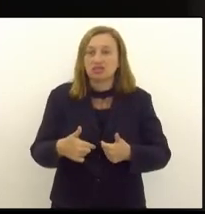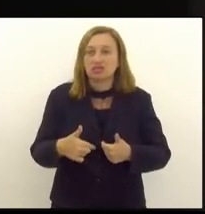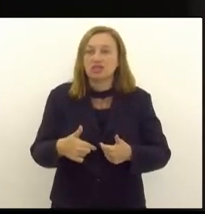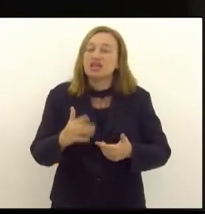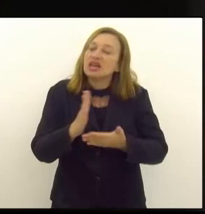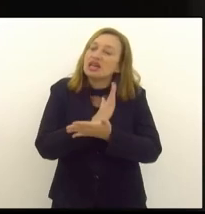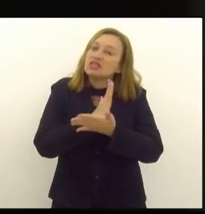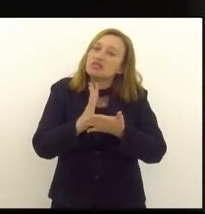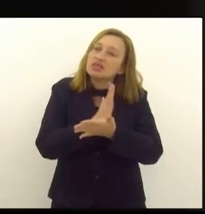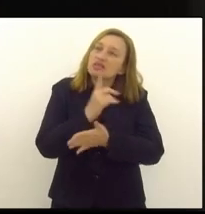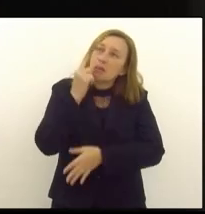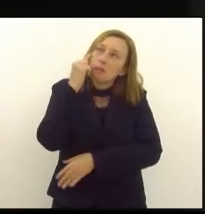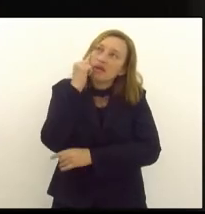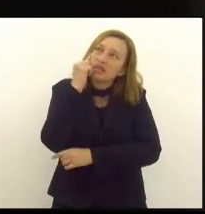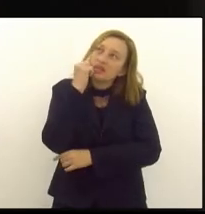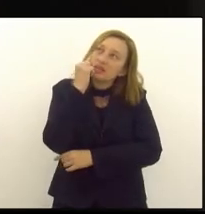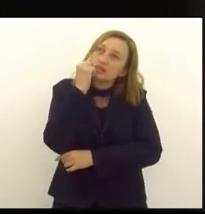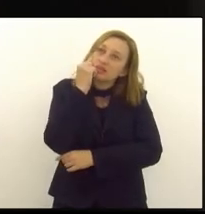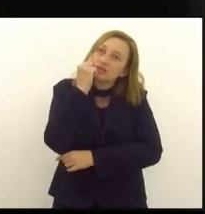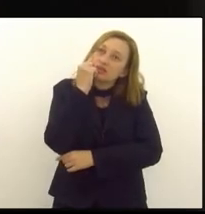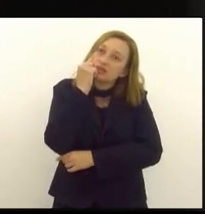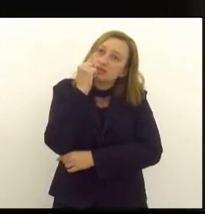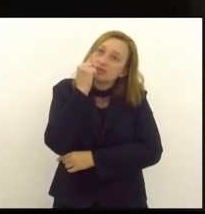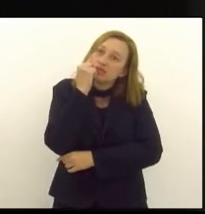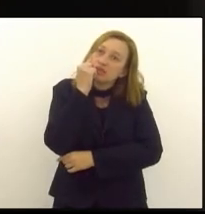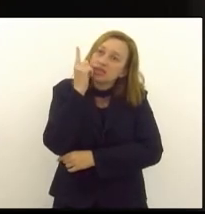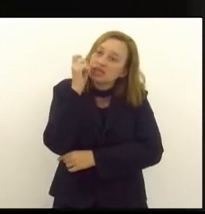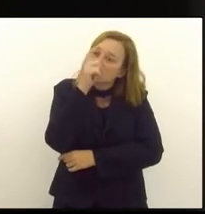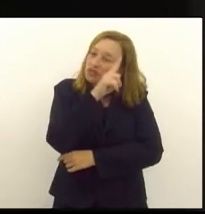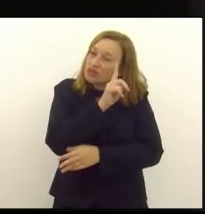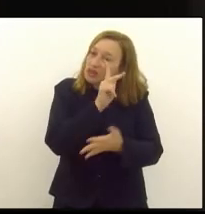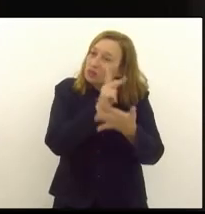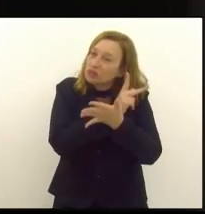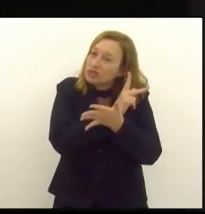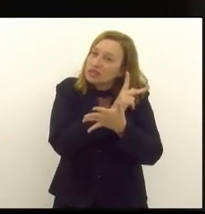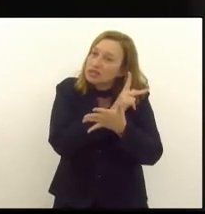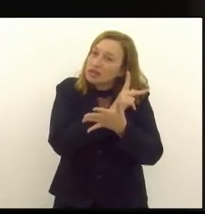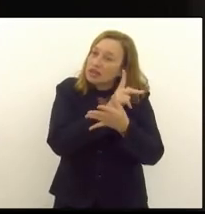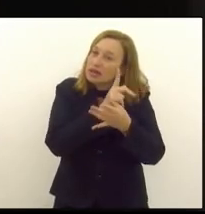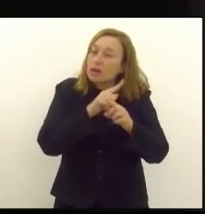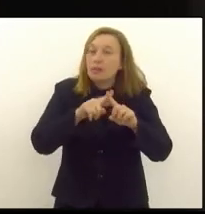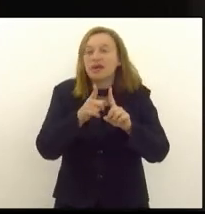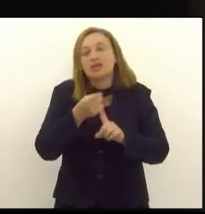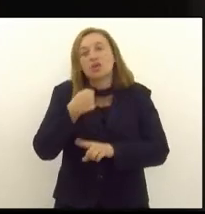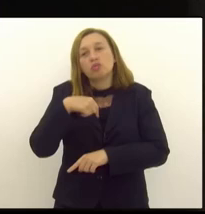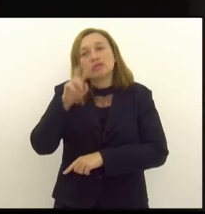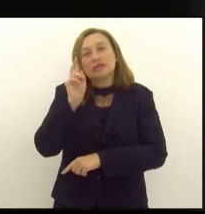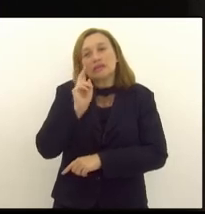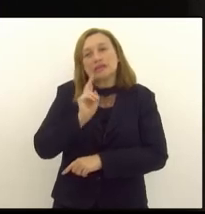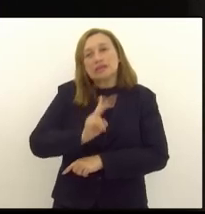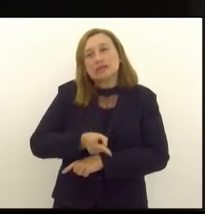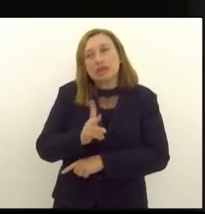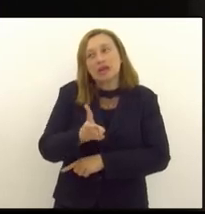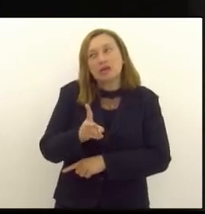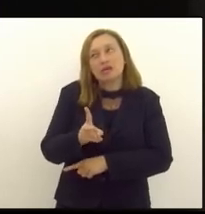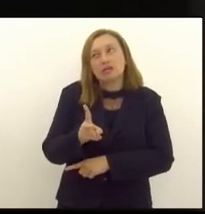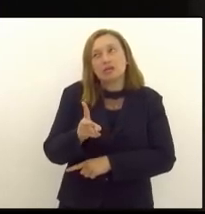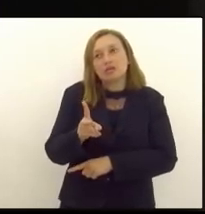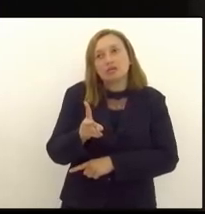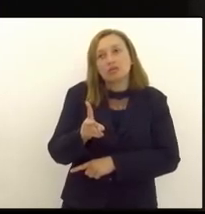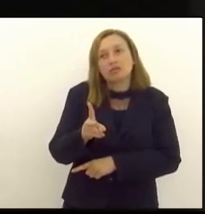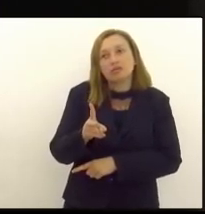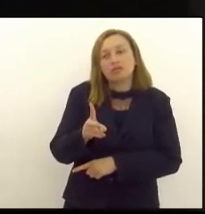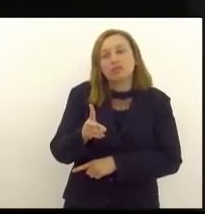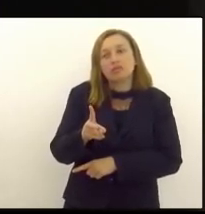vezes a gente fica pensando que a utopia está muito longe. Eu sempre contesto muito as